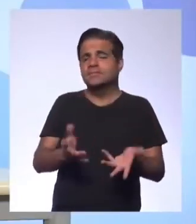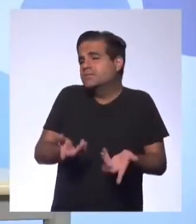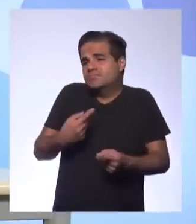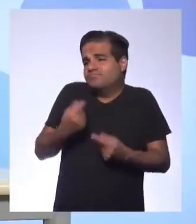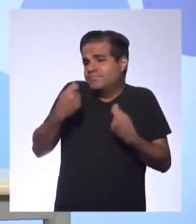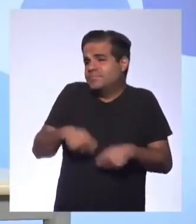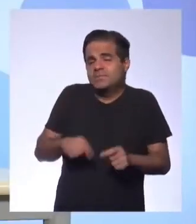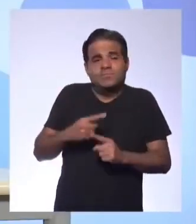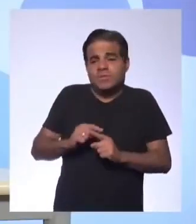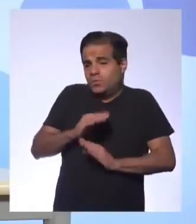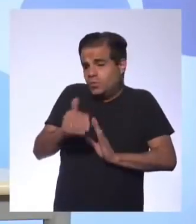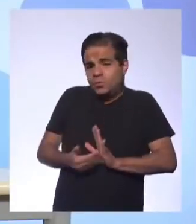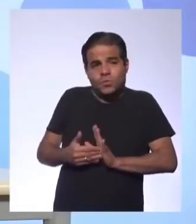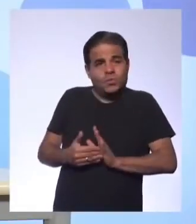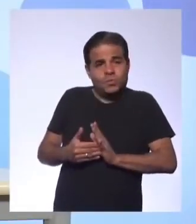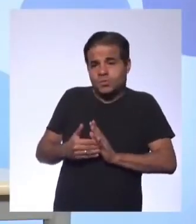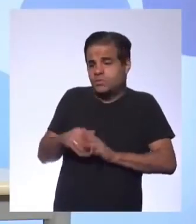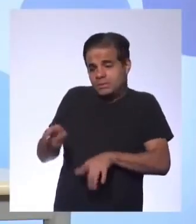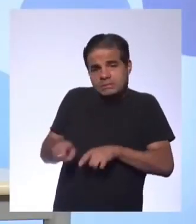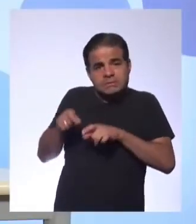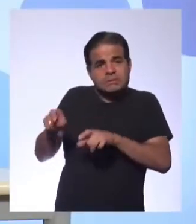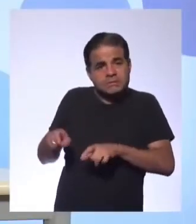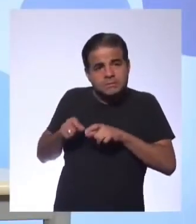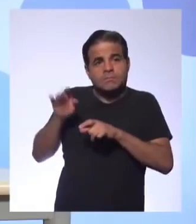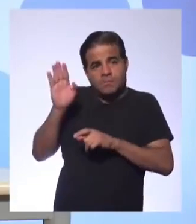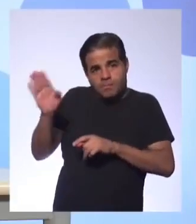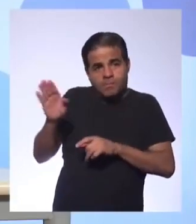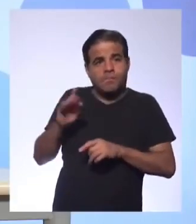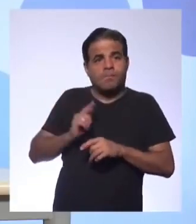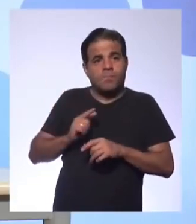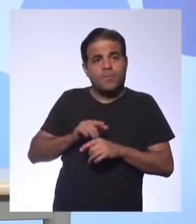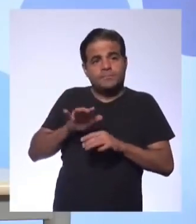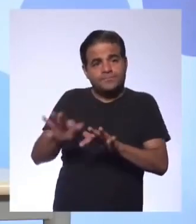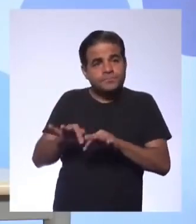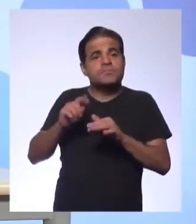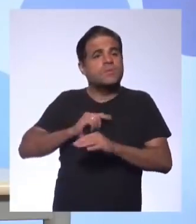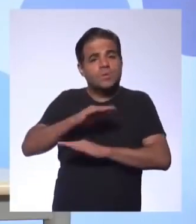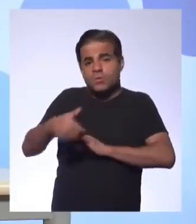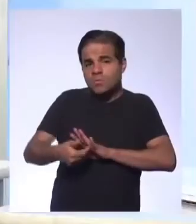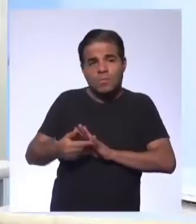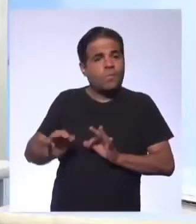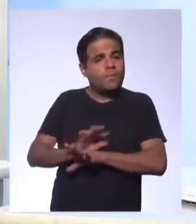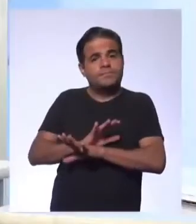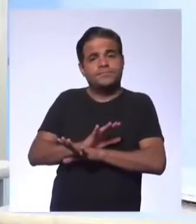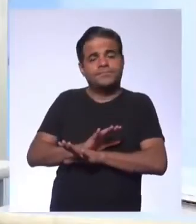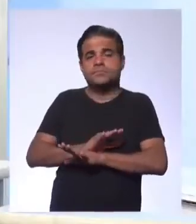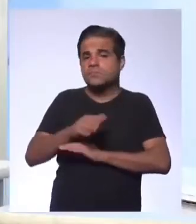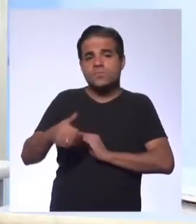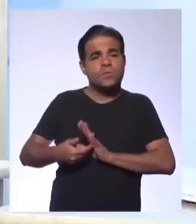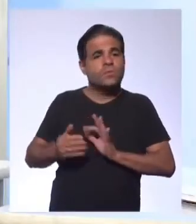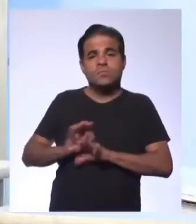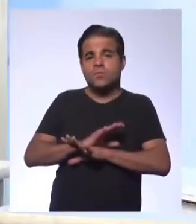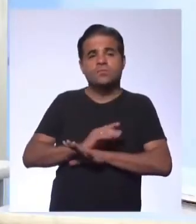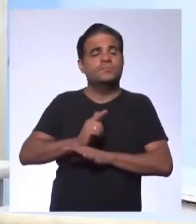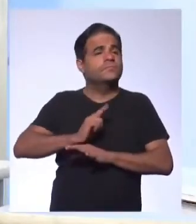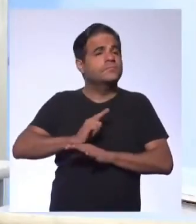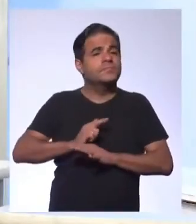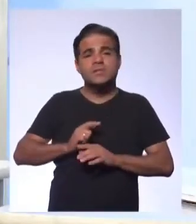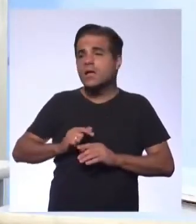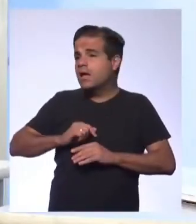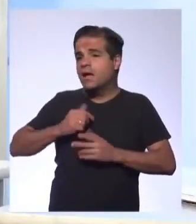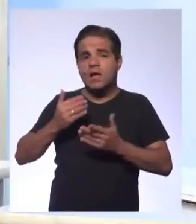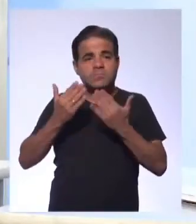tudo o que eles precisam, né? Lá e aí, no... lá nos feudos. Isso. No feudo eles têm tudo. Eles têm tudo que